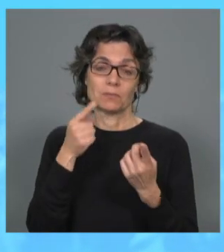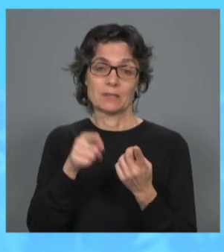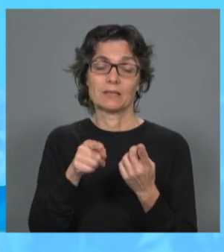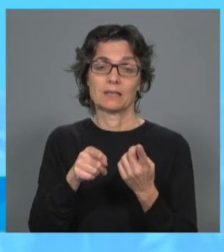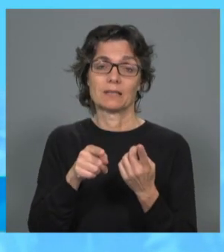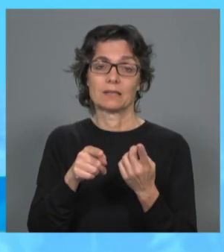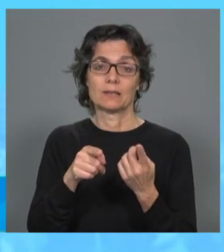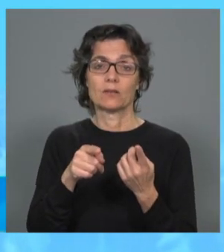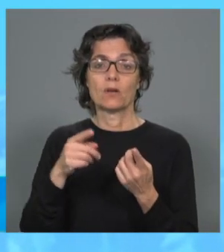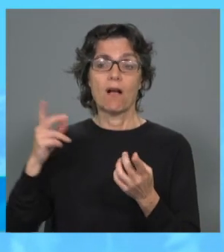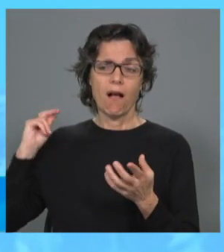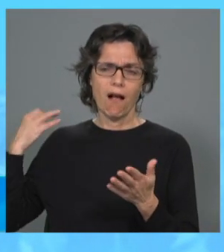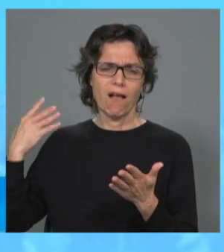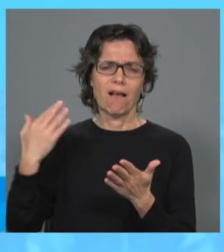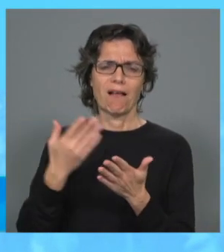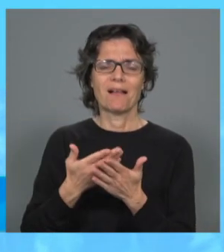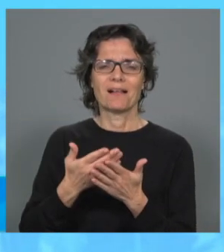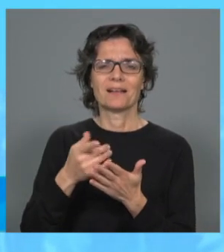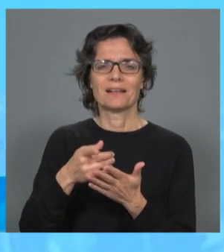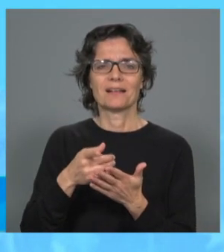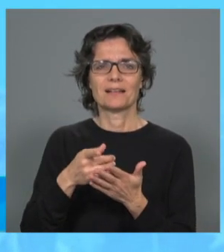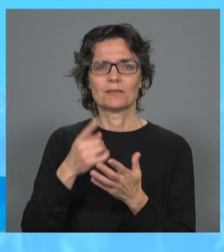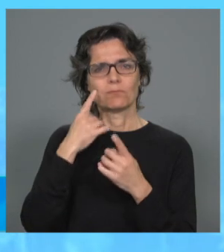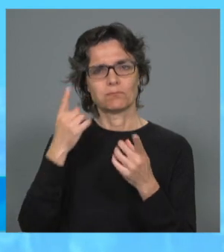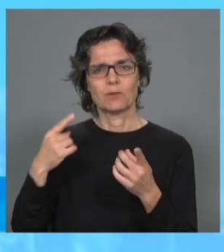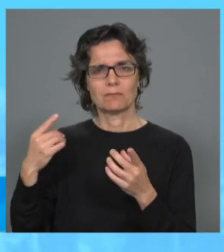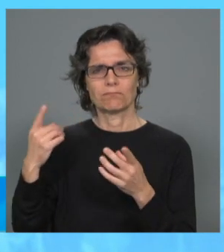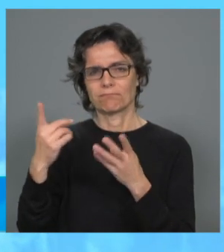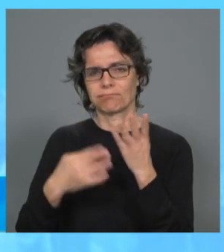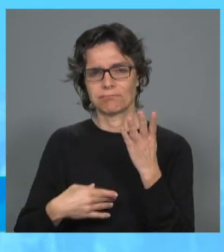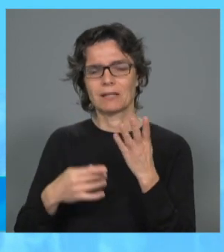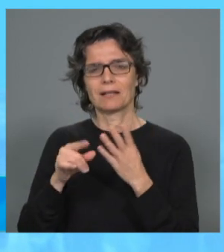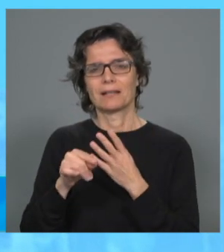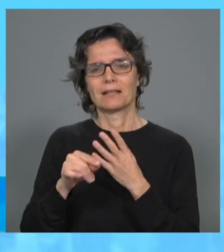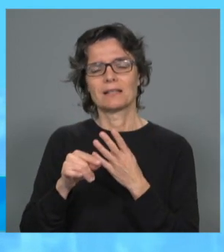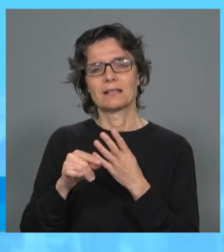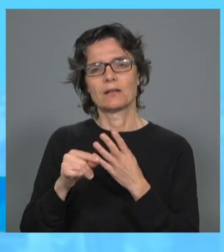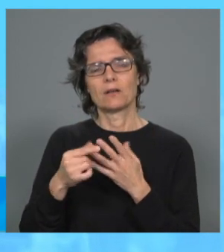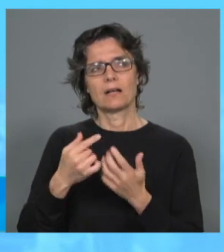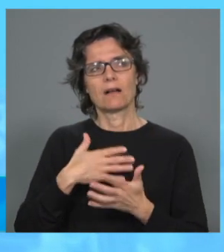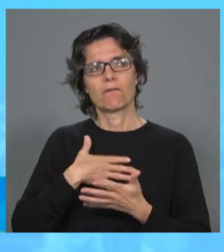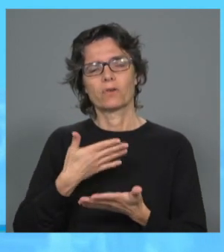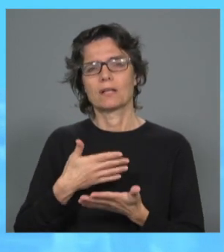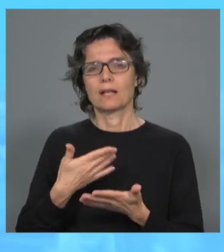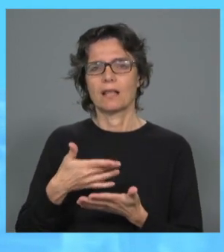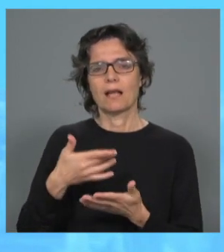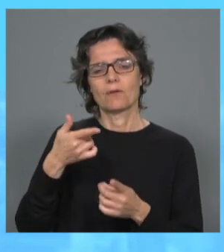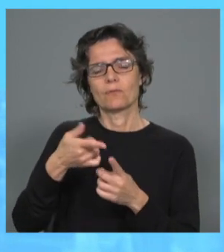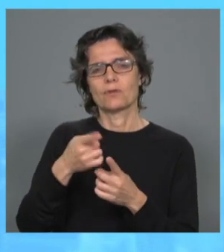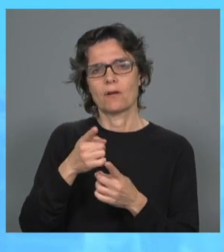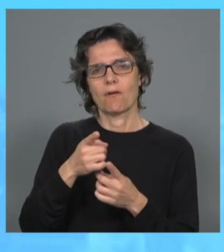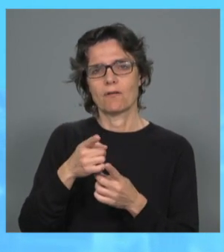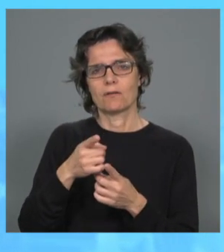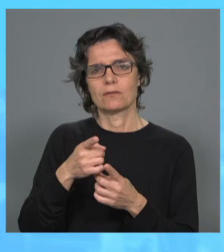decorre há bastantes anos e ela está bem presente como motivação e como objetivo naquela